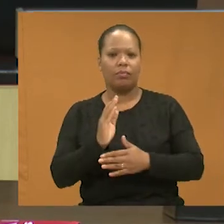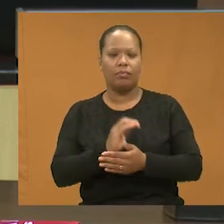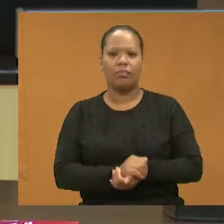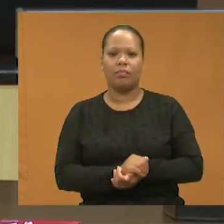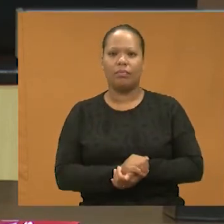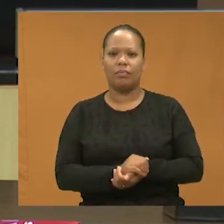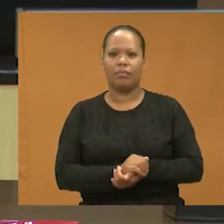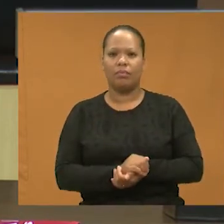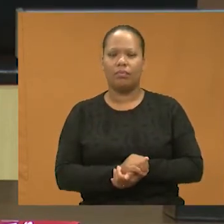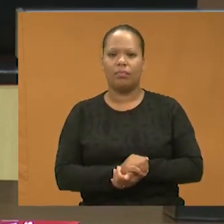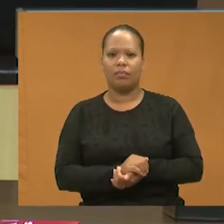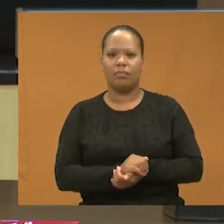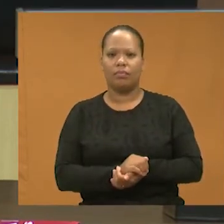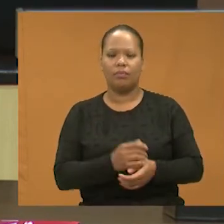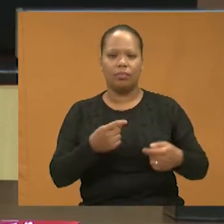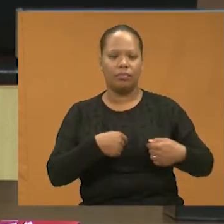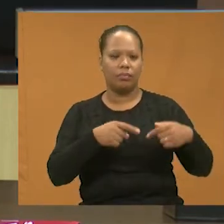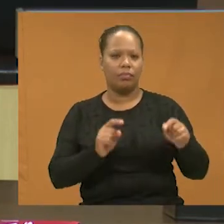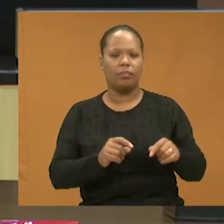de animais.